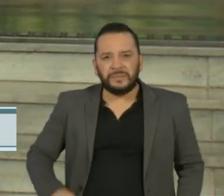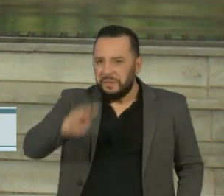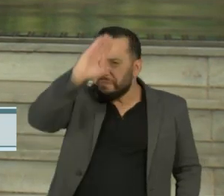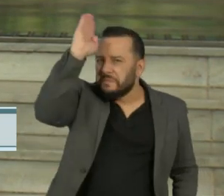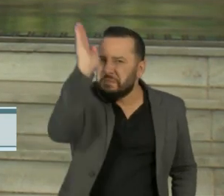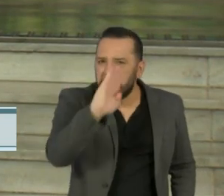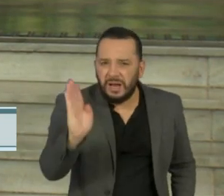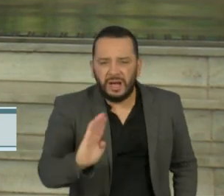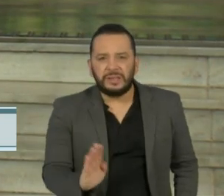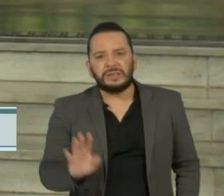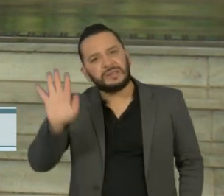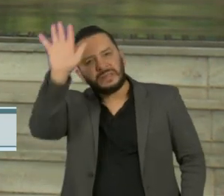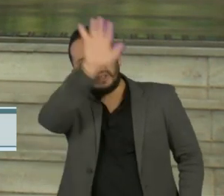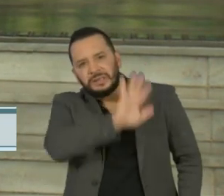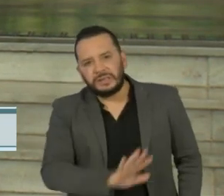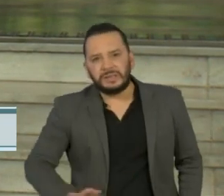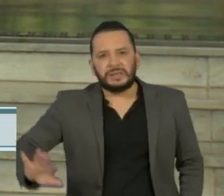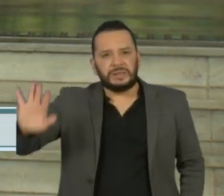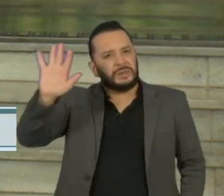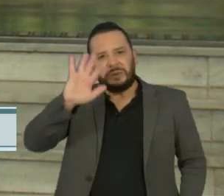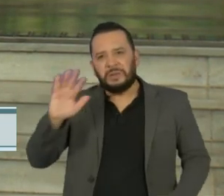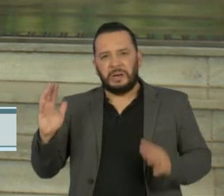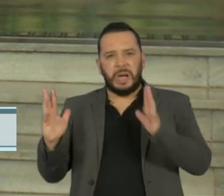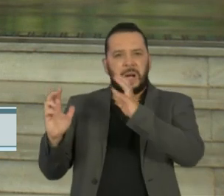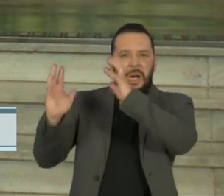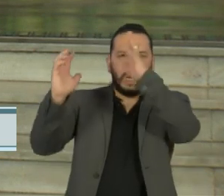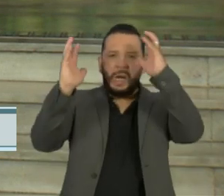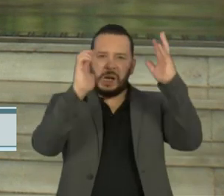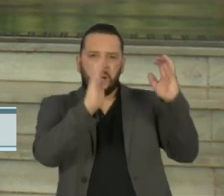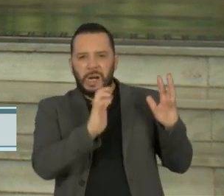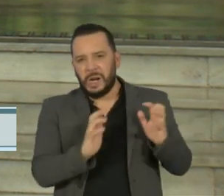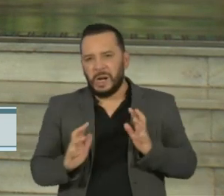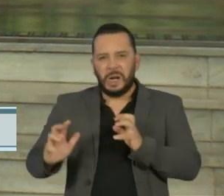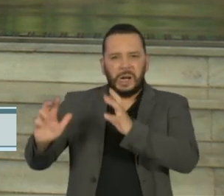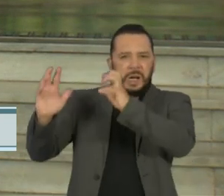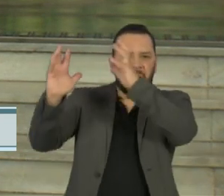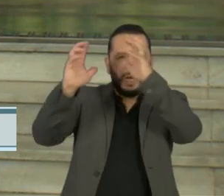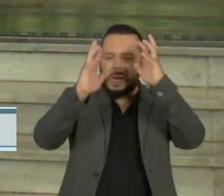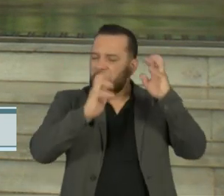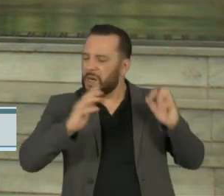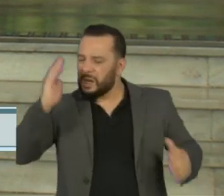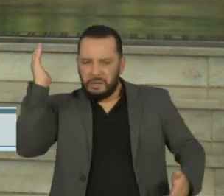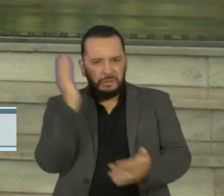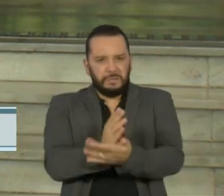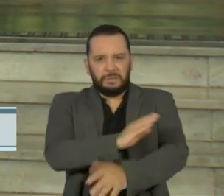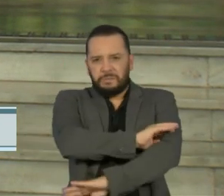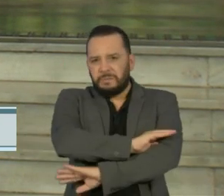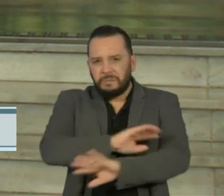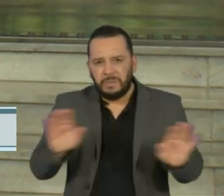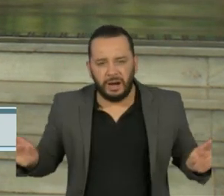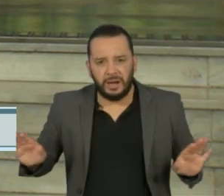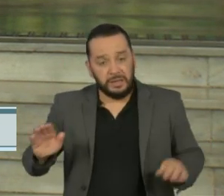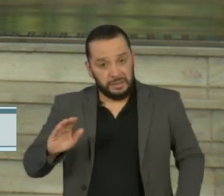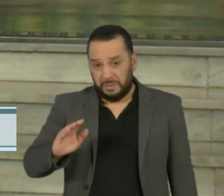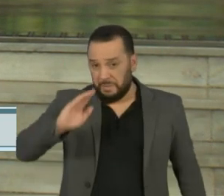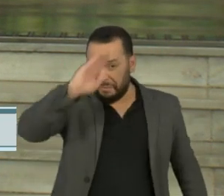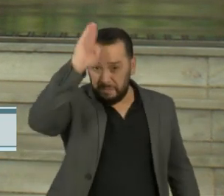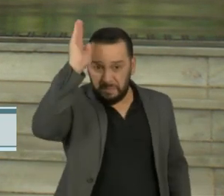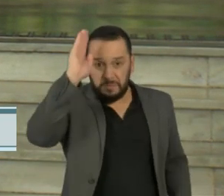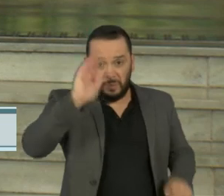interminável de brigas e atritos. O país, para vencer a